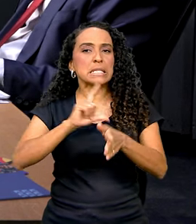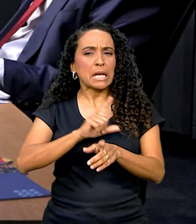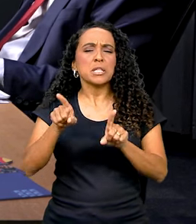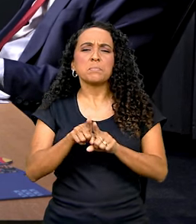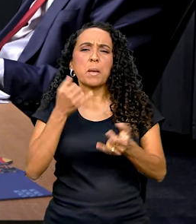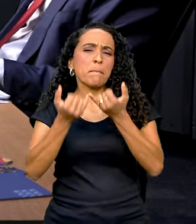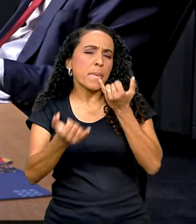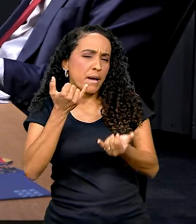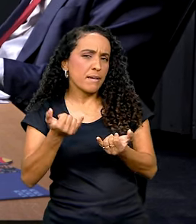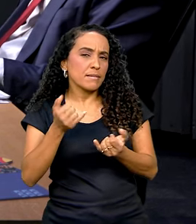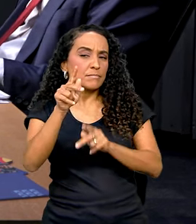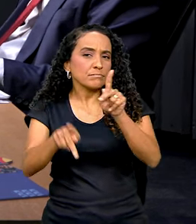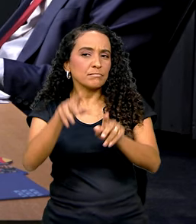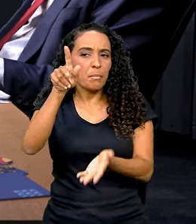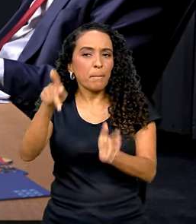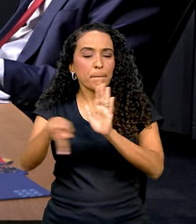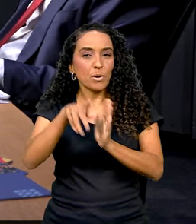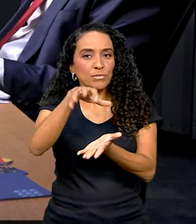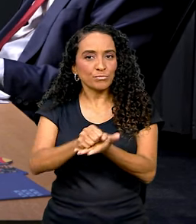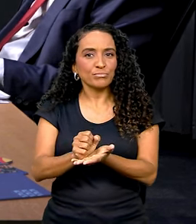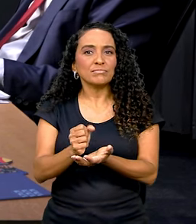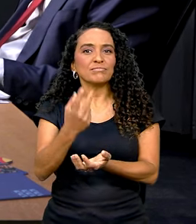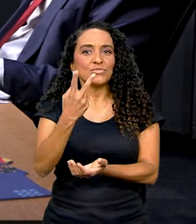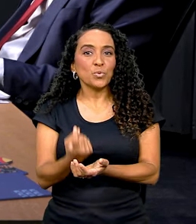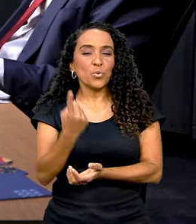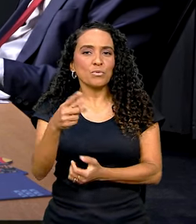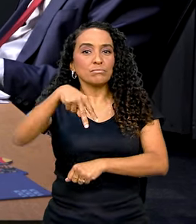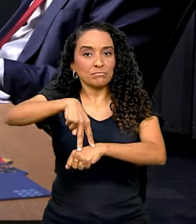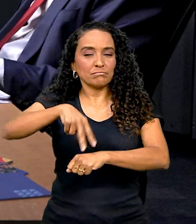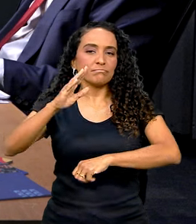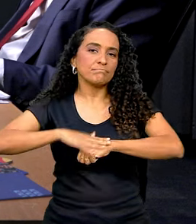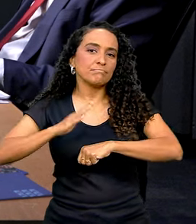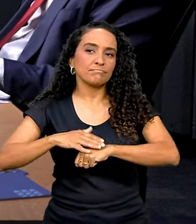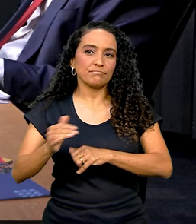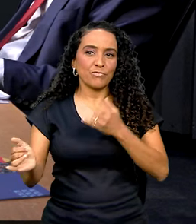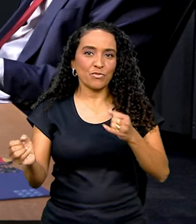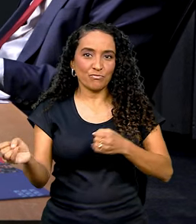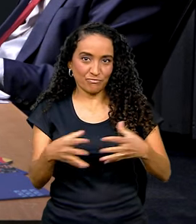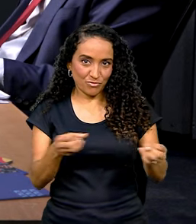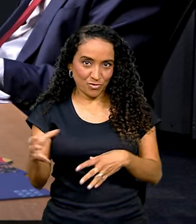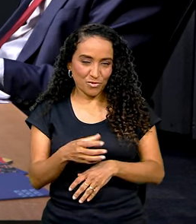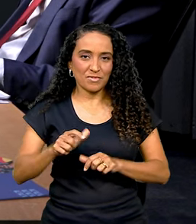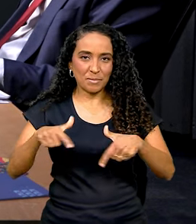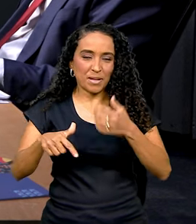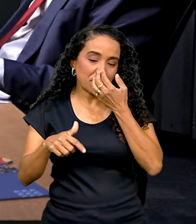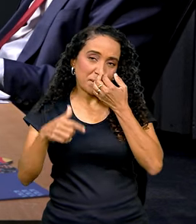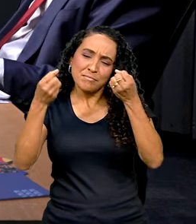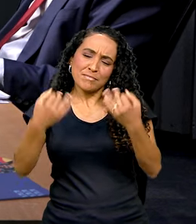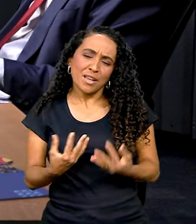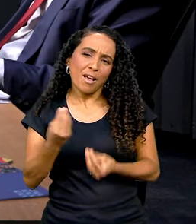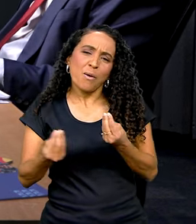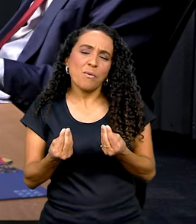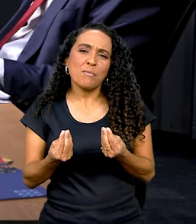anteriores estão bem parecidos os o público do cadastro único é protagonista quando se trata de novos empregos e eu queria que o